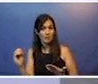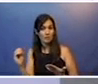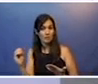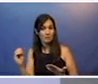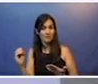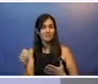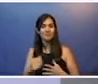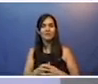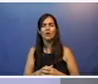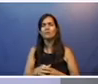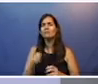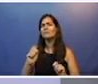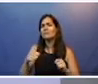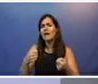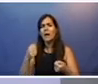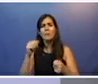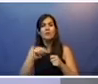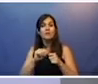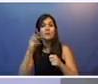Aí dá até para fazer de cabeça, ó.